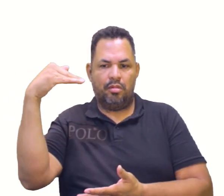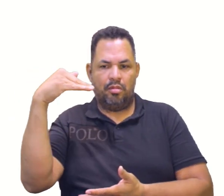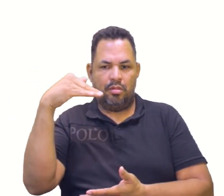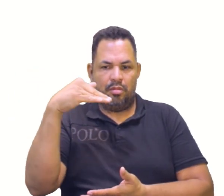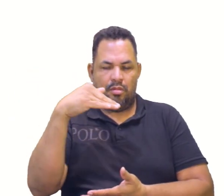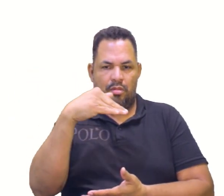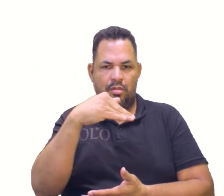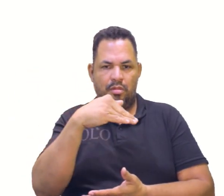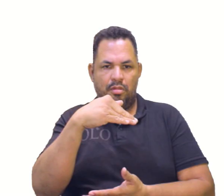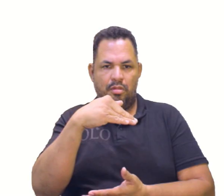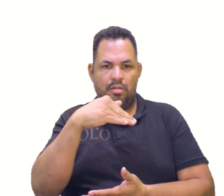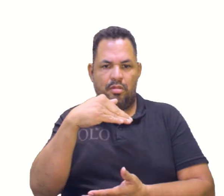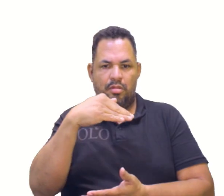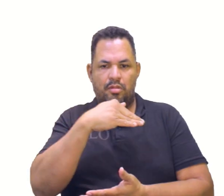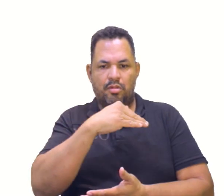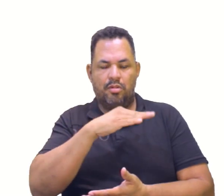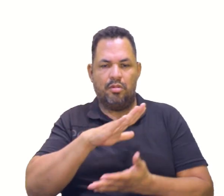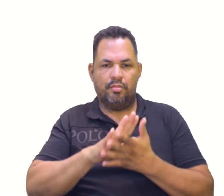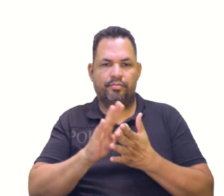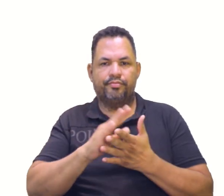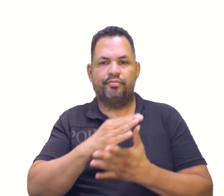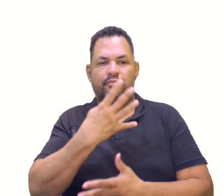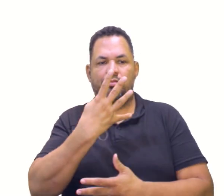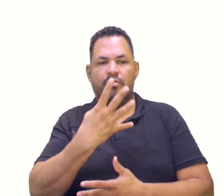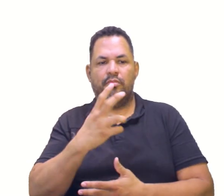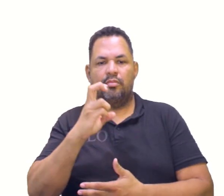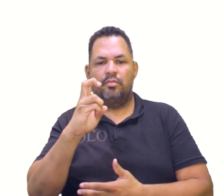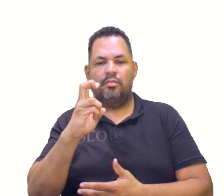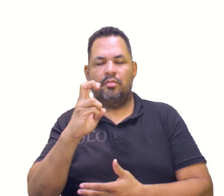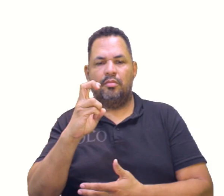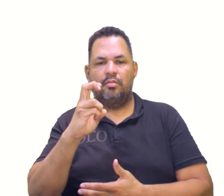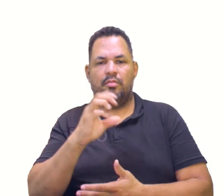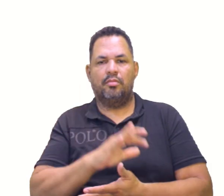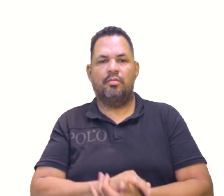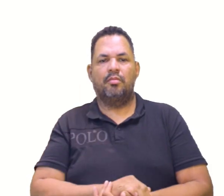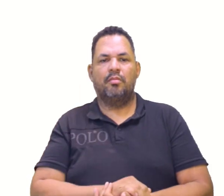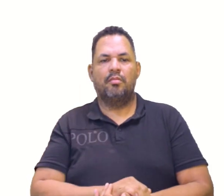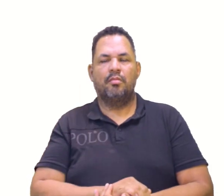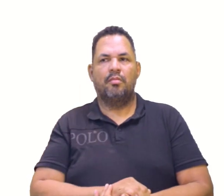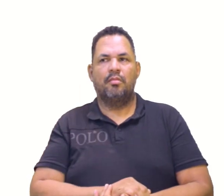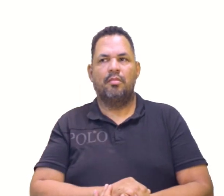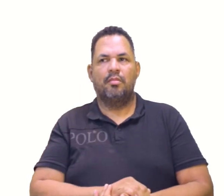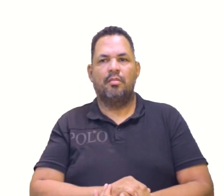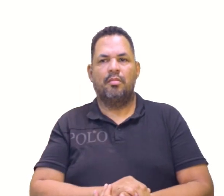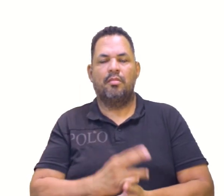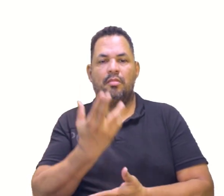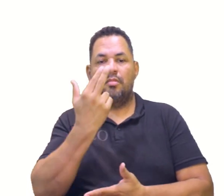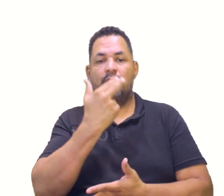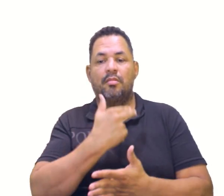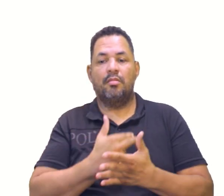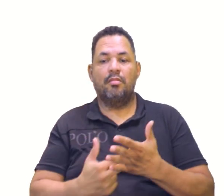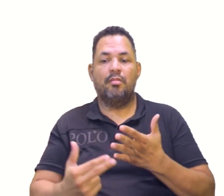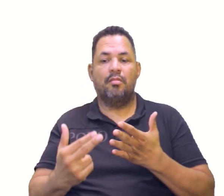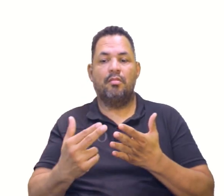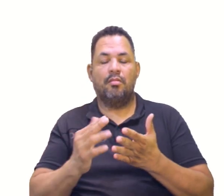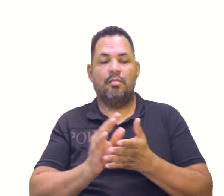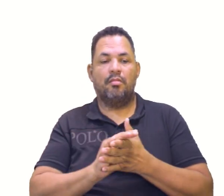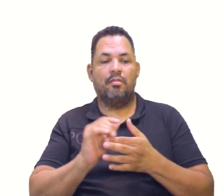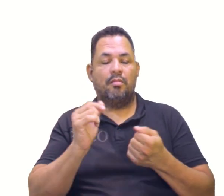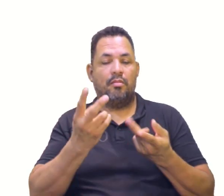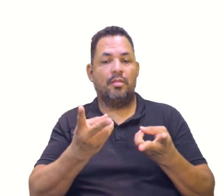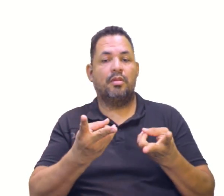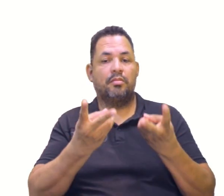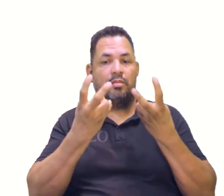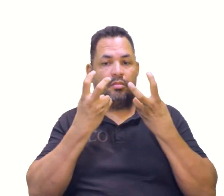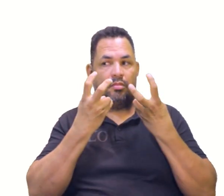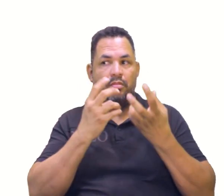inclinação com o eixo X de 45 graus. Vamos desenhar para eles enxergarem essa reta e essa